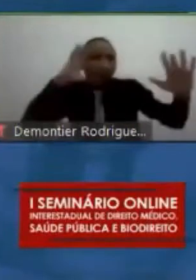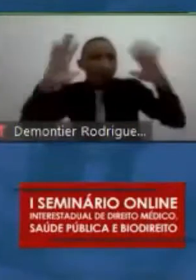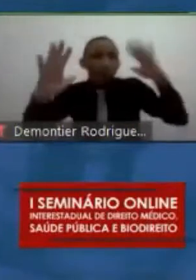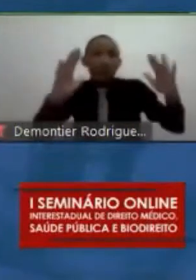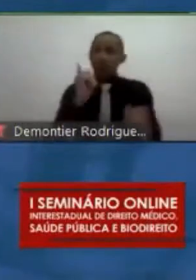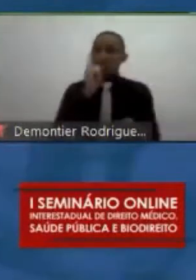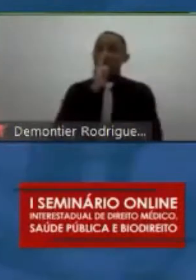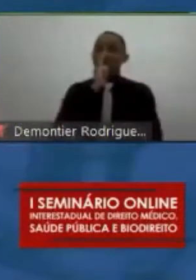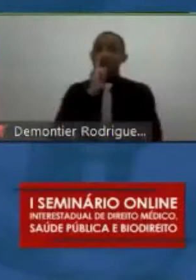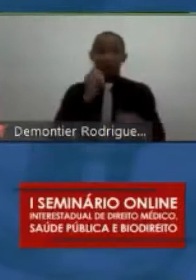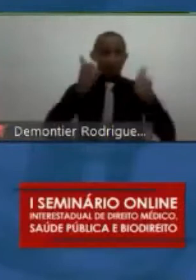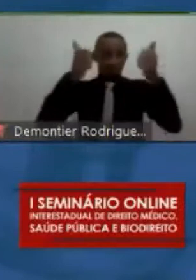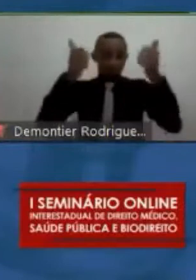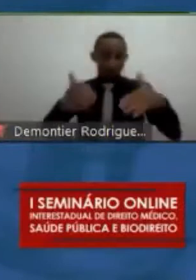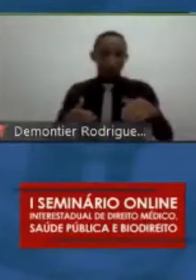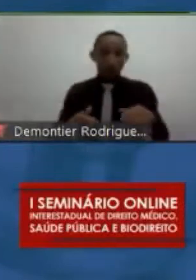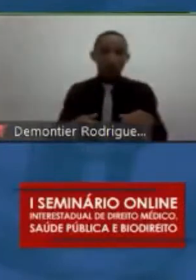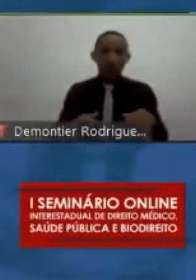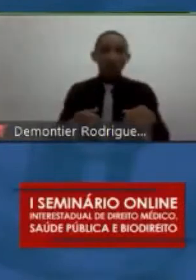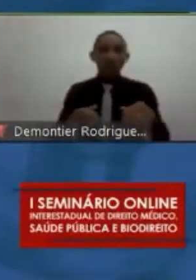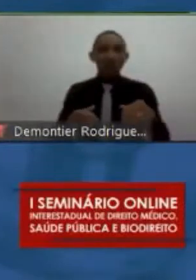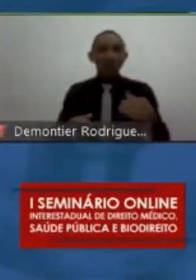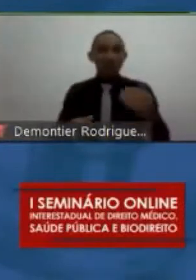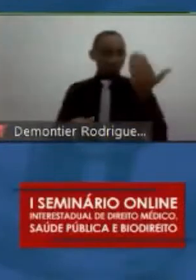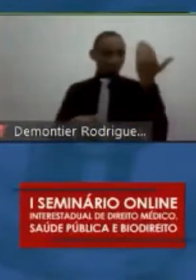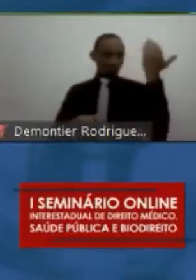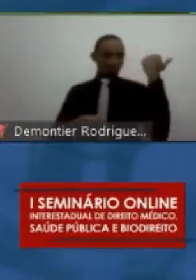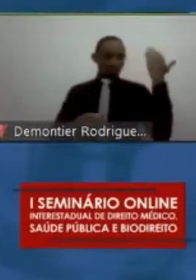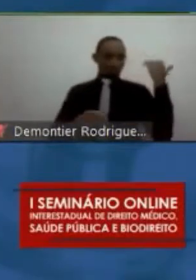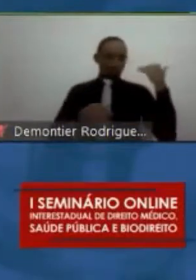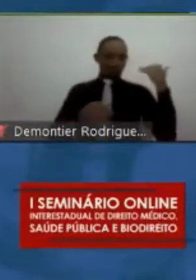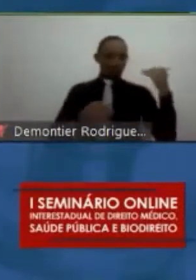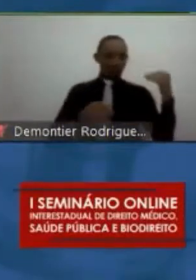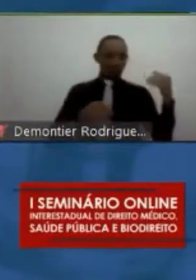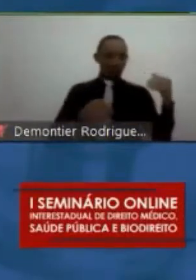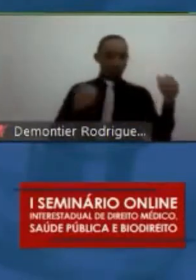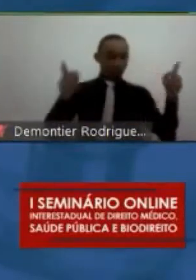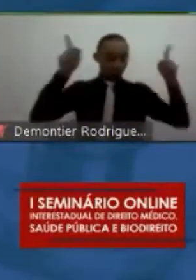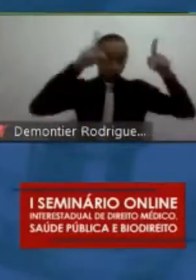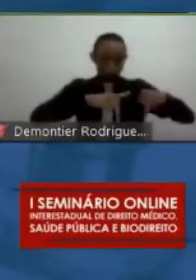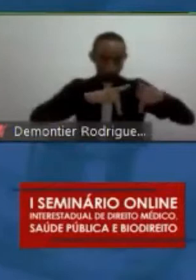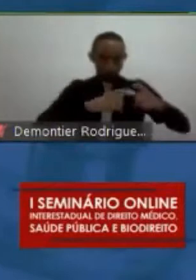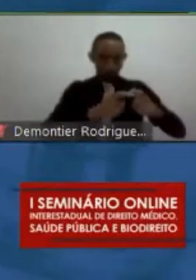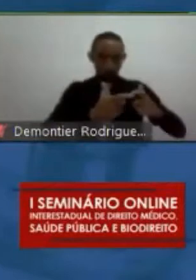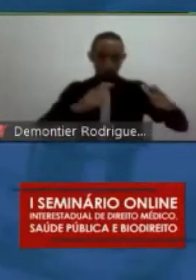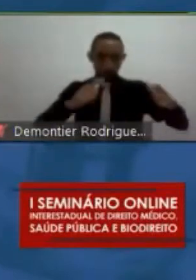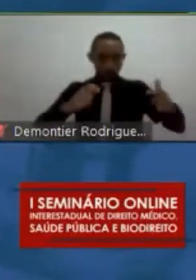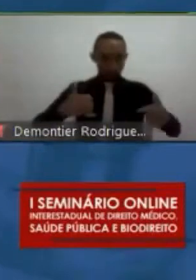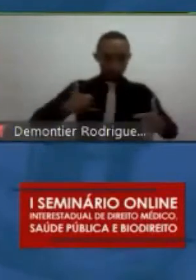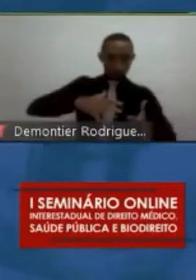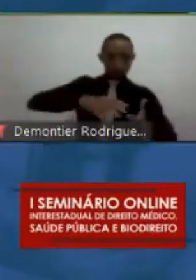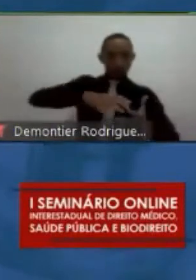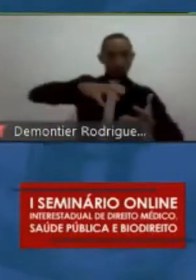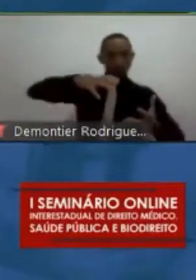Por exemplo, nós vemos que nas últimas décadas a população mundial tem avançado na sua expectativa de vida.